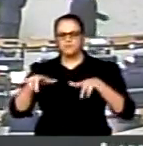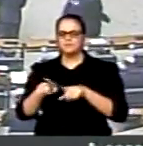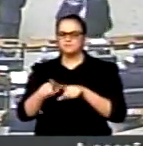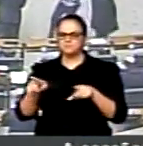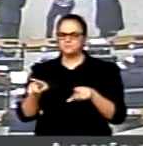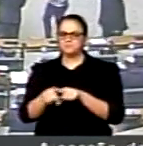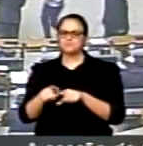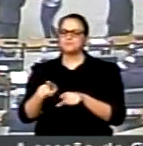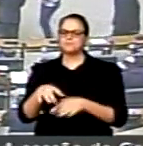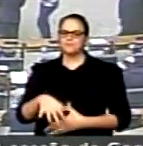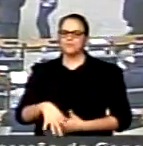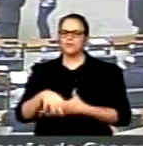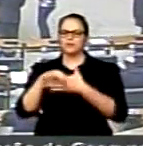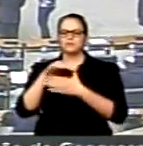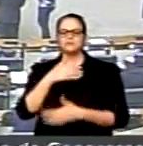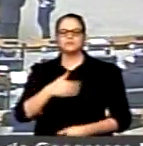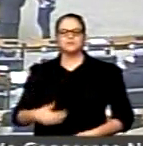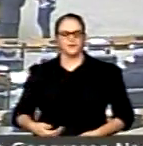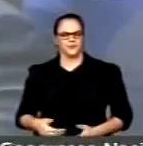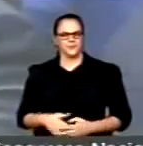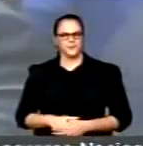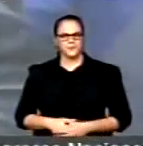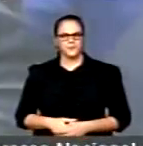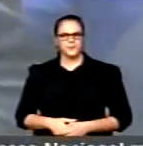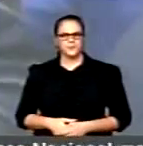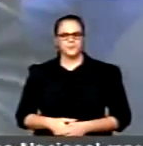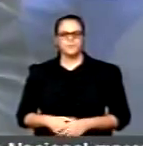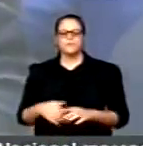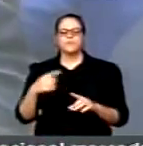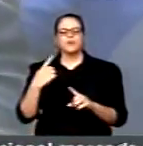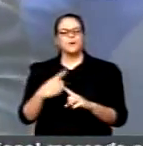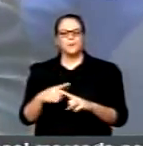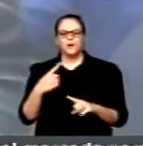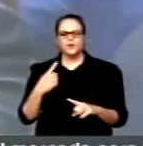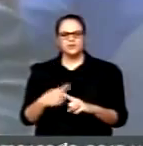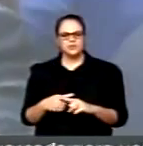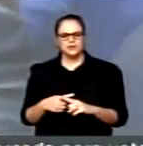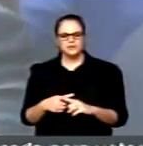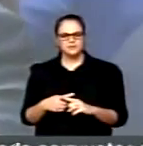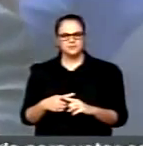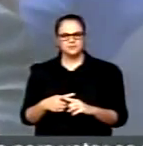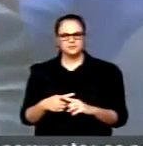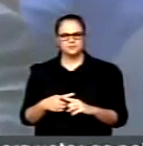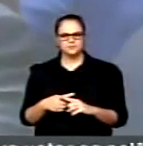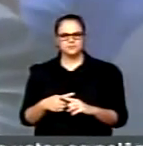Por que, senhores, nós retiramos desse projeto